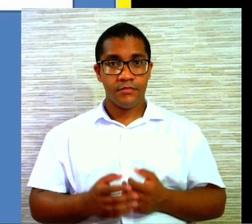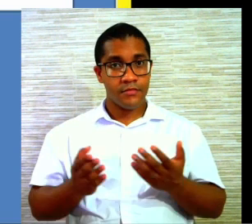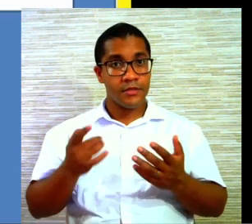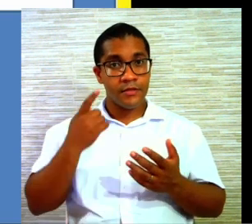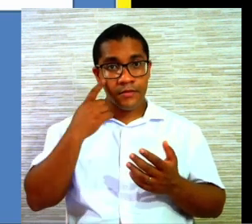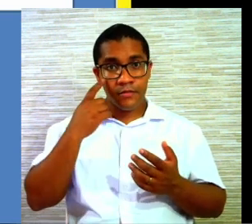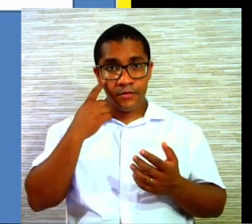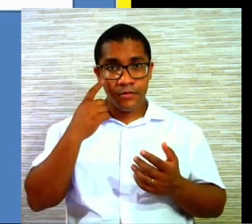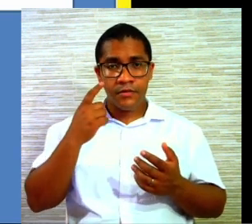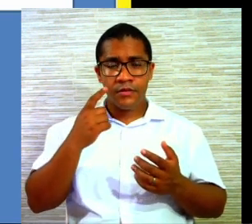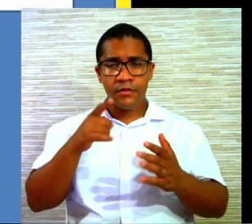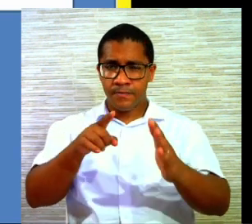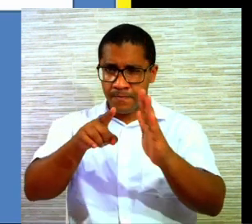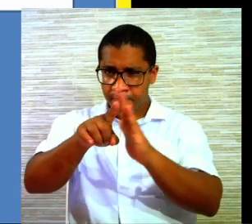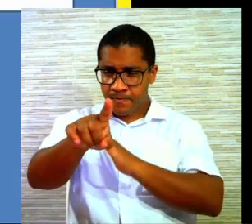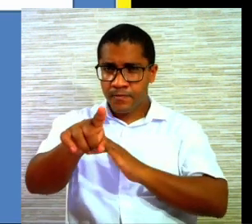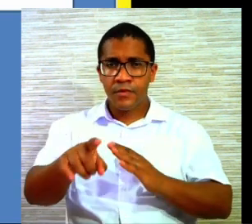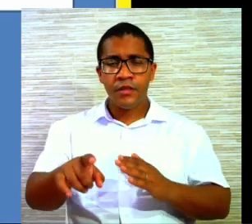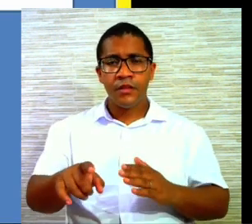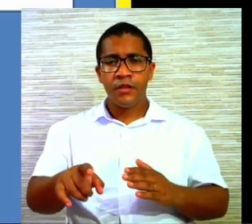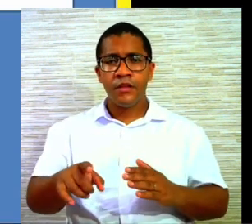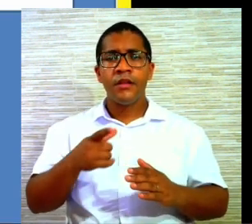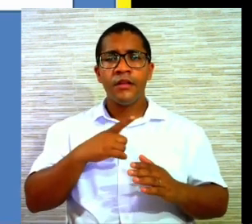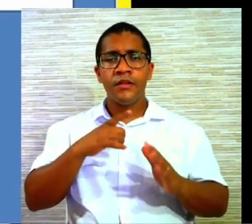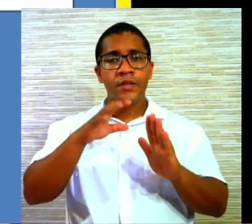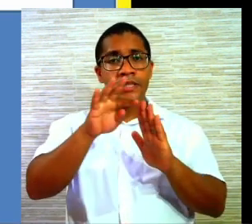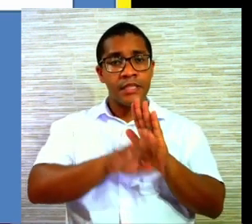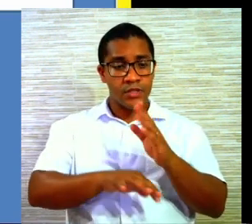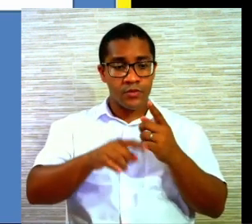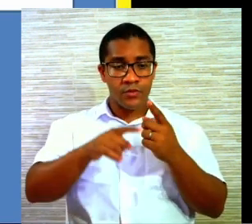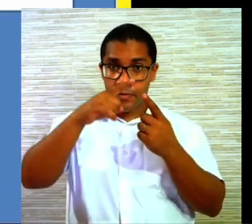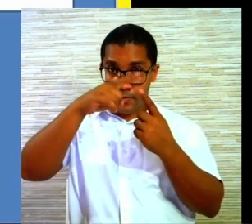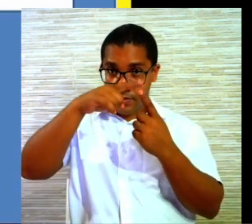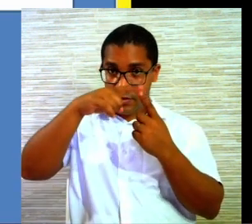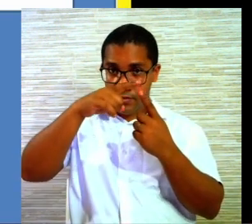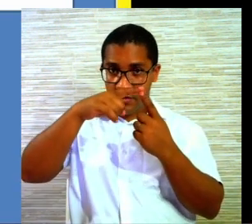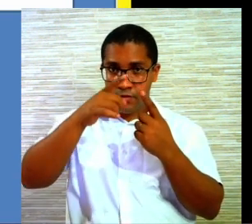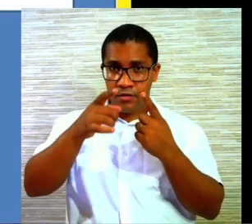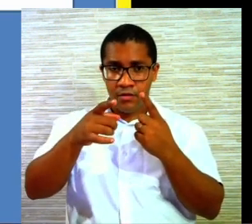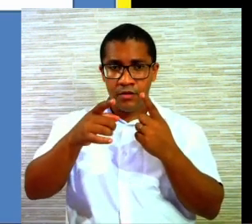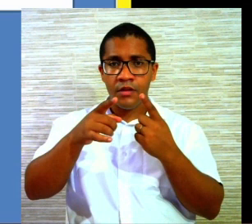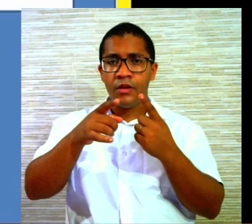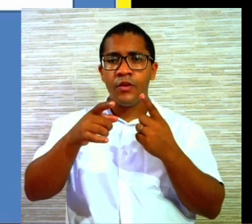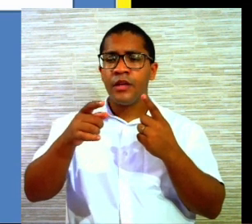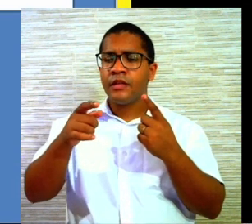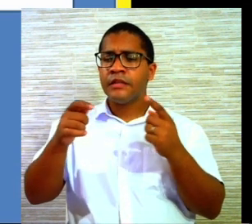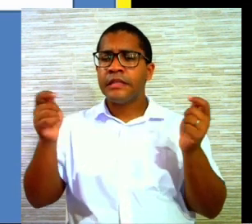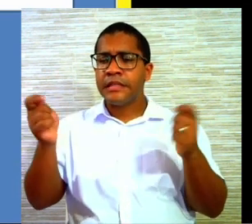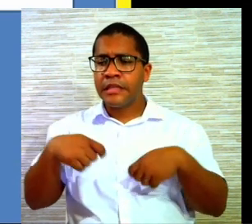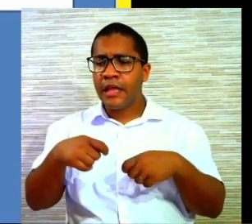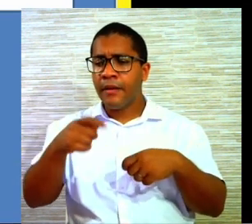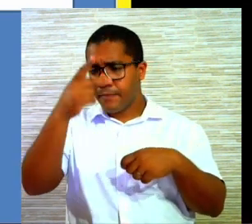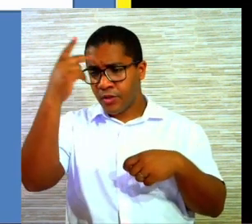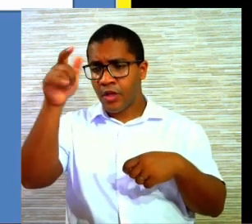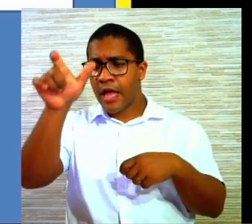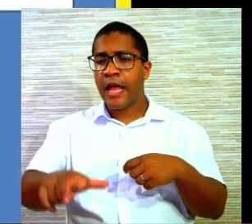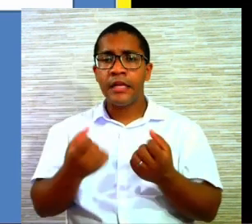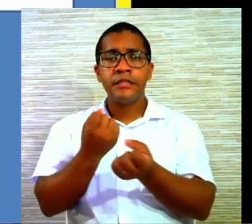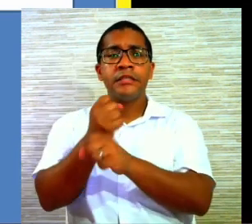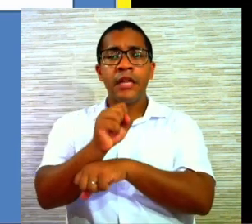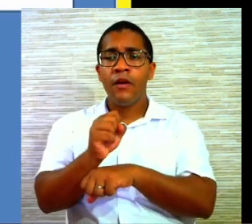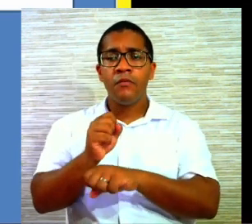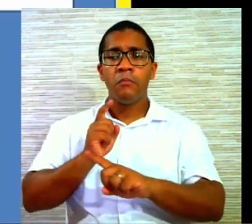Então, vejamos. Aí eu pergunto a vocês, de acordo com o primeiro texto, o que possibilitaria alguém ser